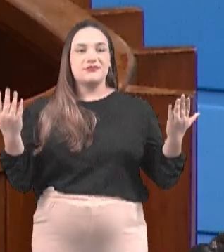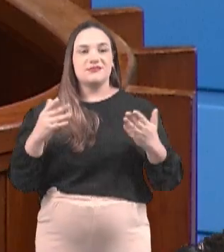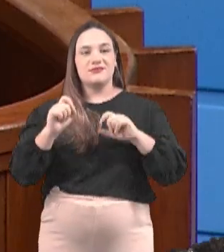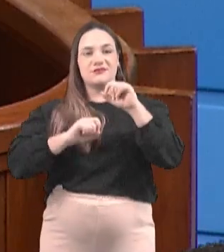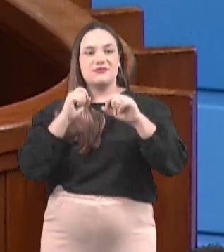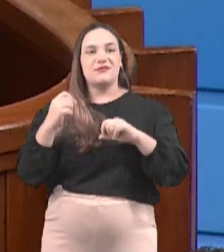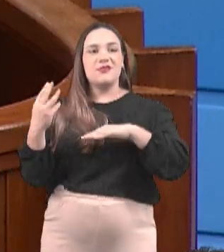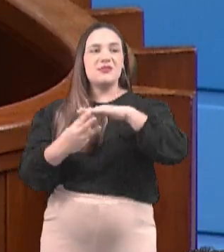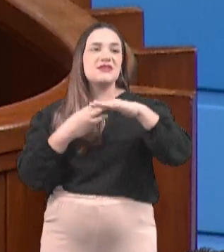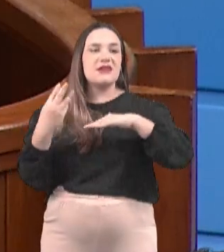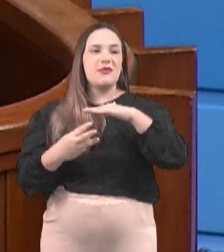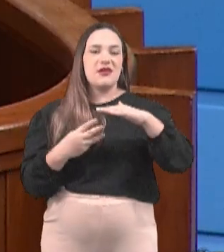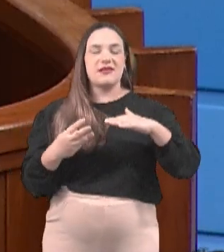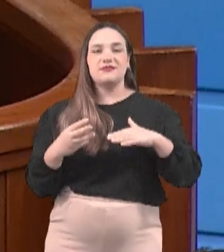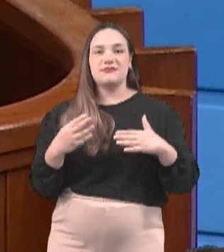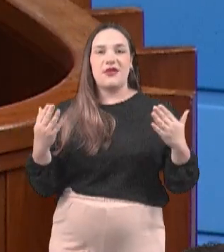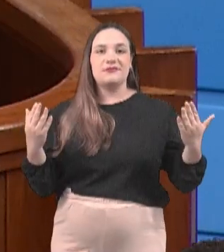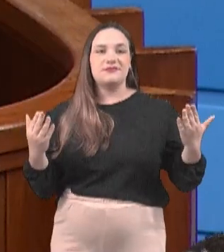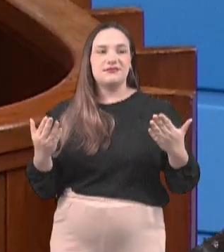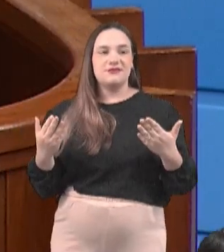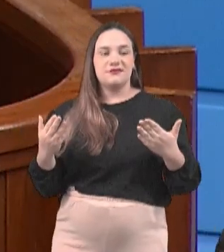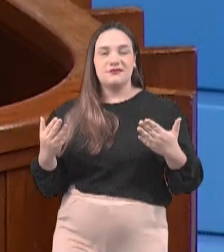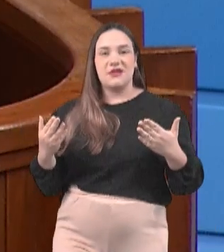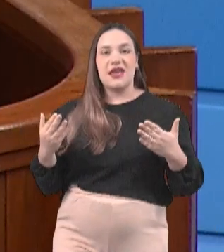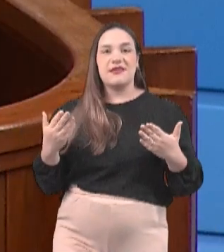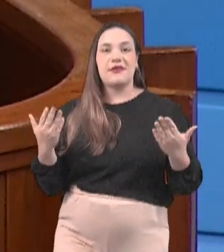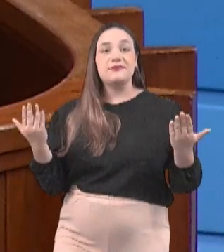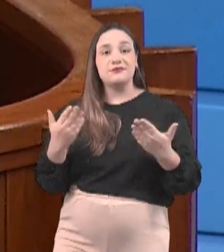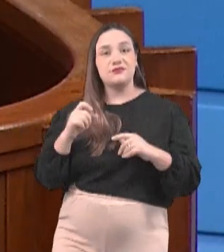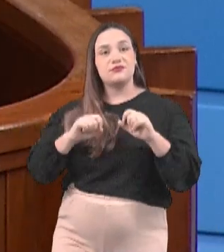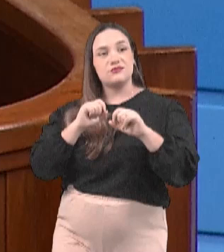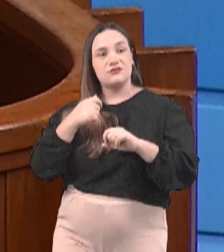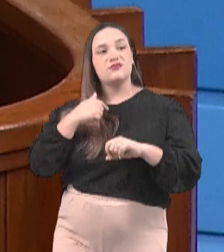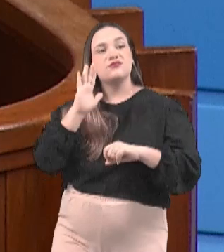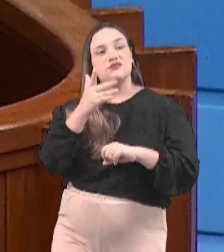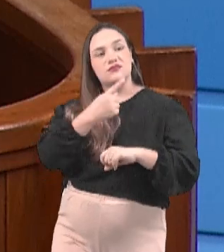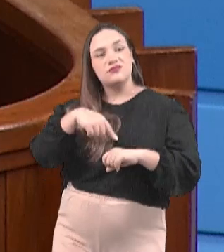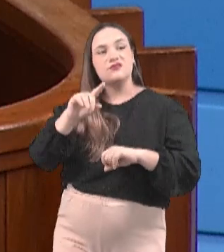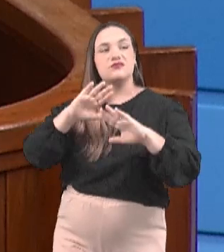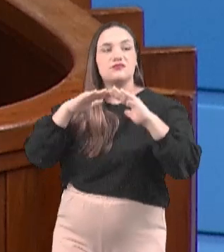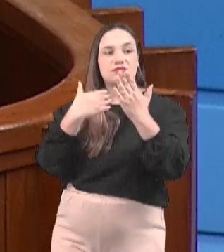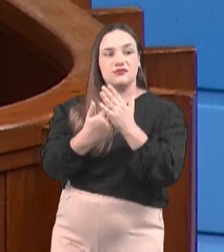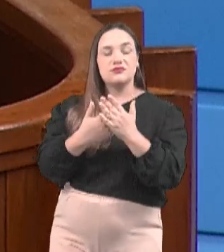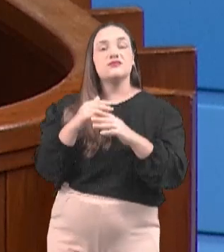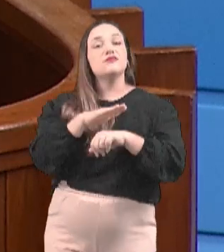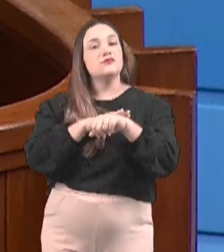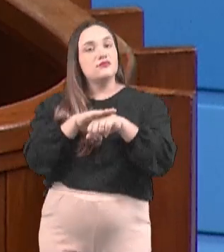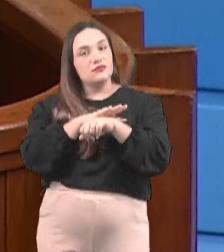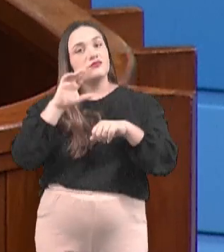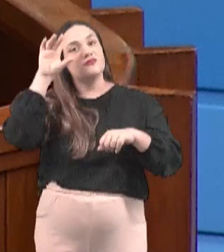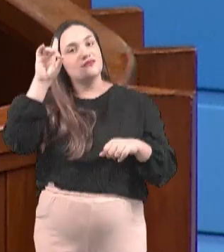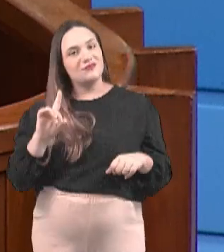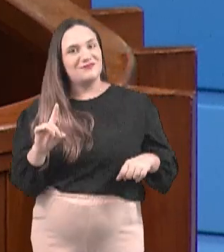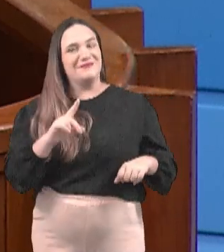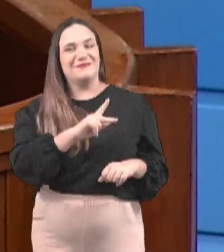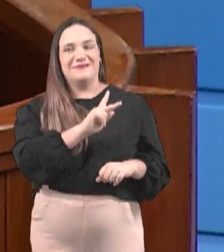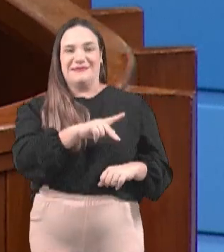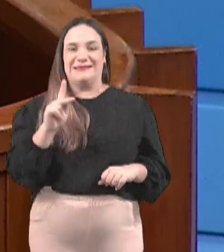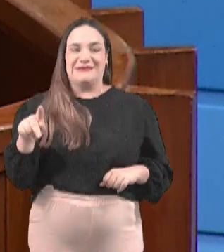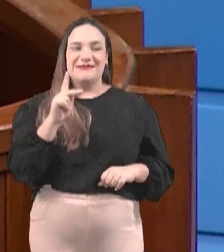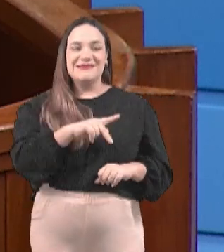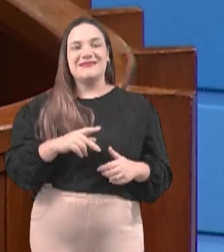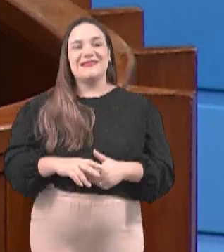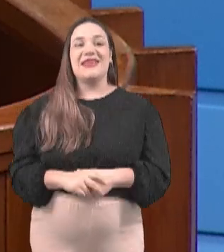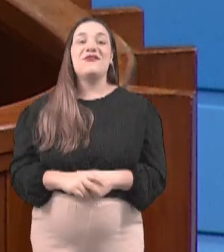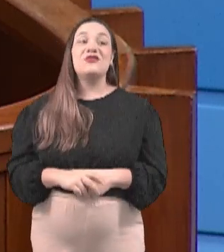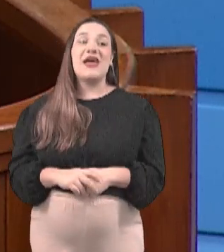da terceirização, por meio de empresas. E eu fui às escolas conversar com os diretores, conversar com os professores, para entender o